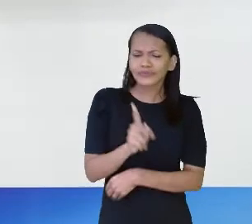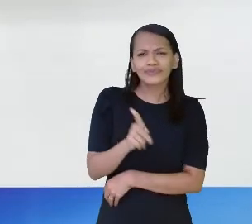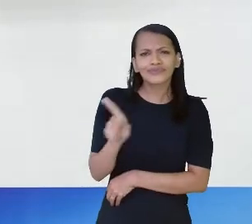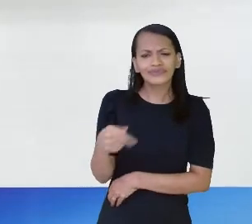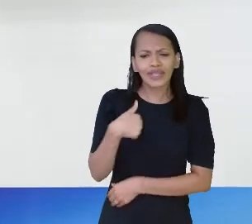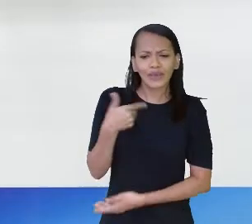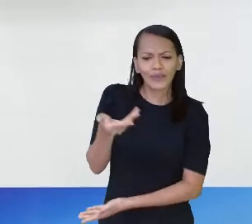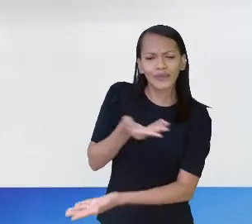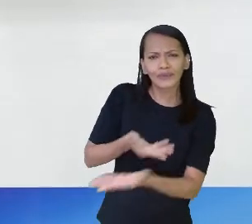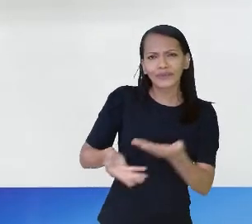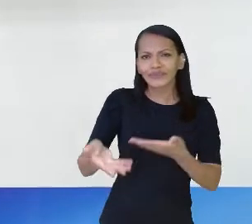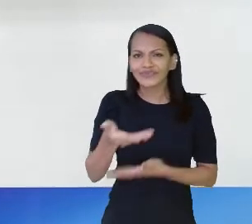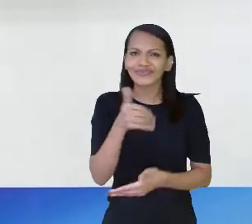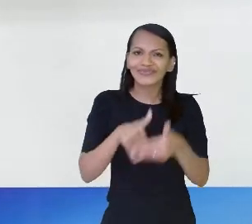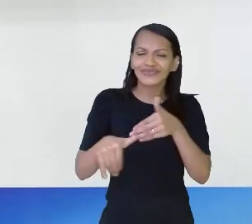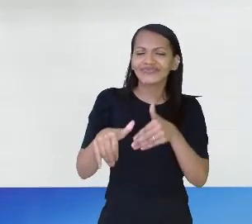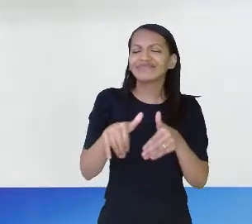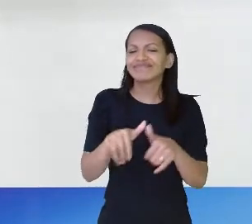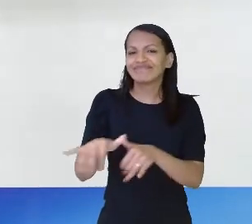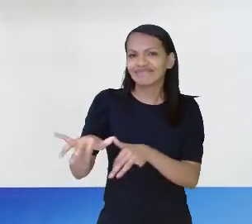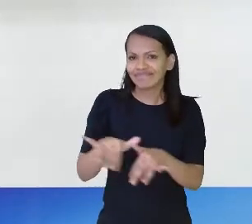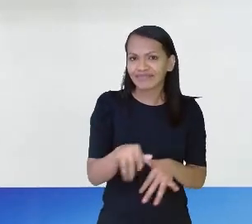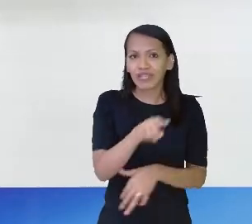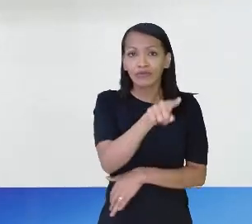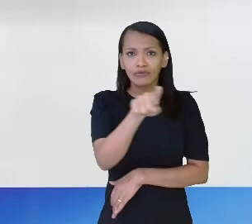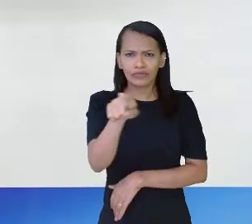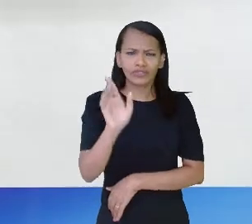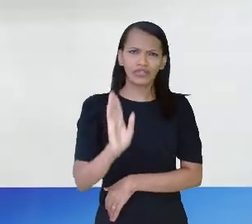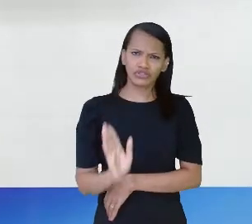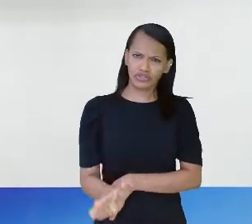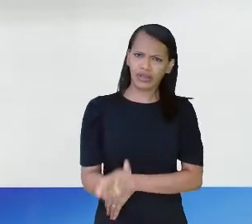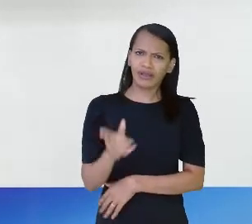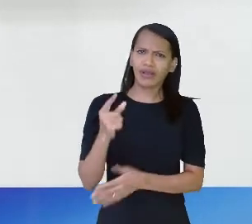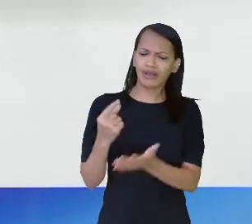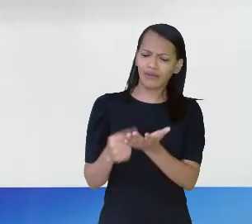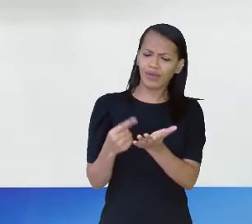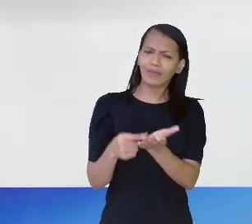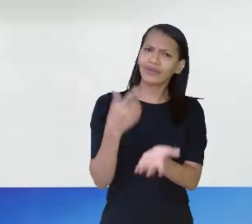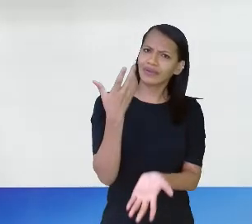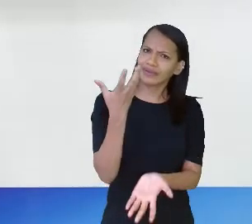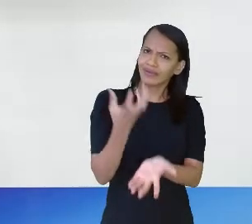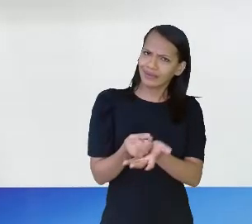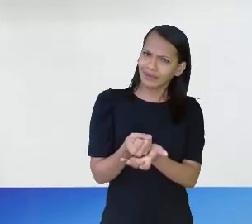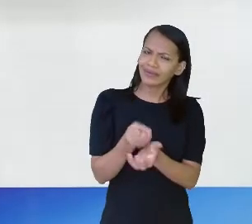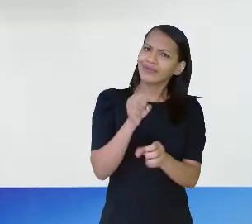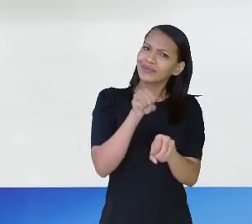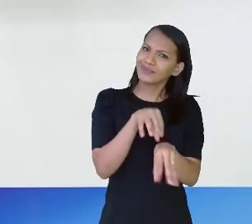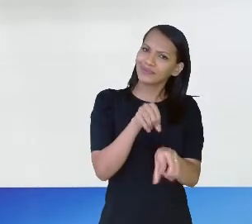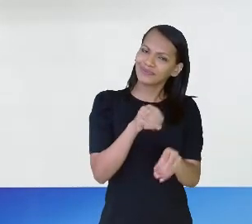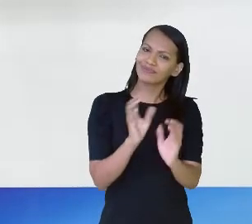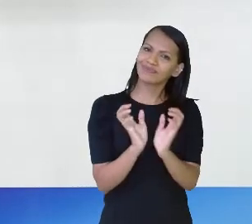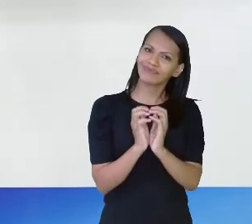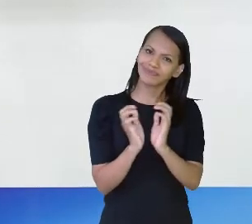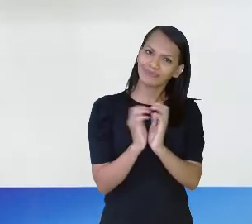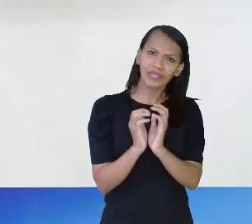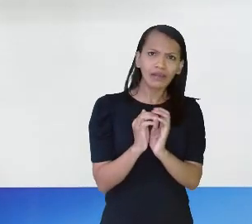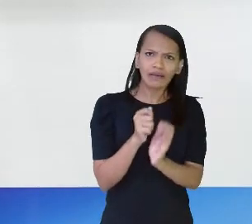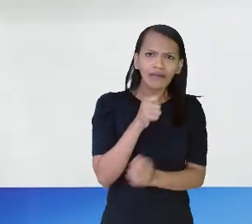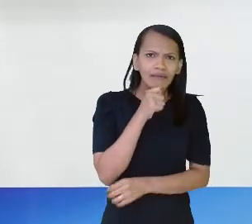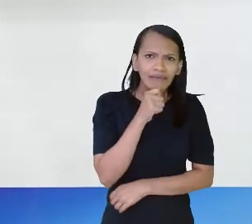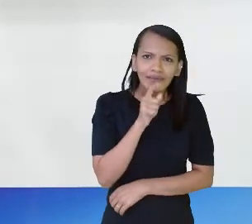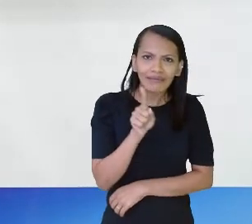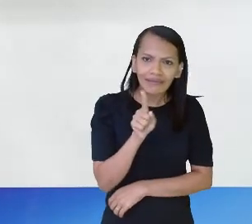vou interagir com você? Você já baixou o aplicativo do Educa Recife? Ainda